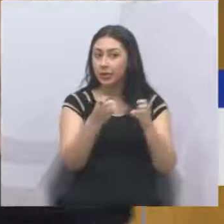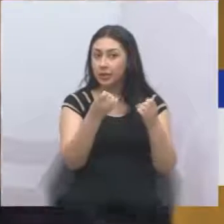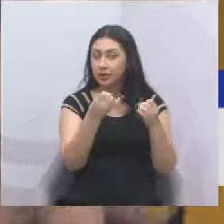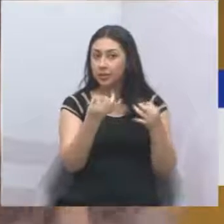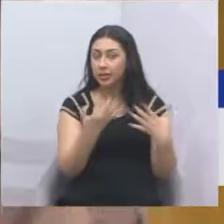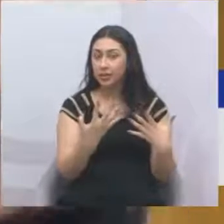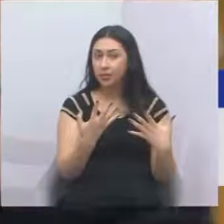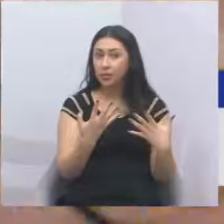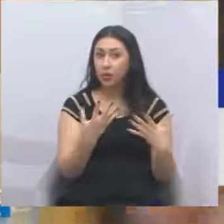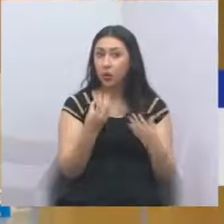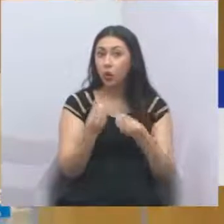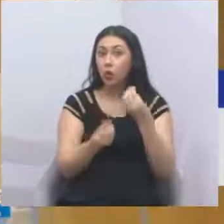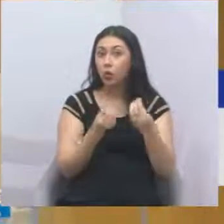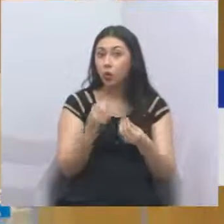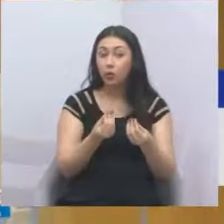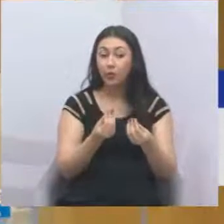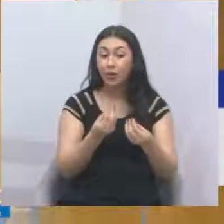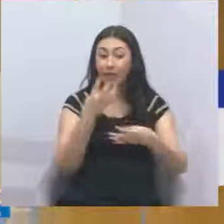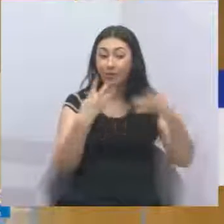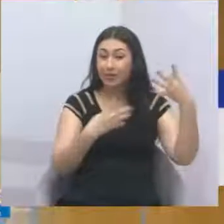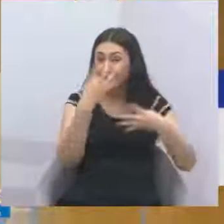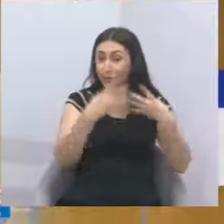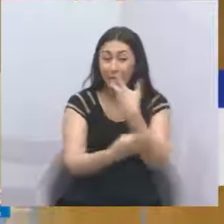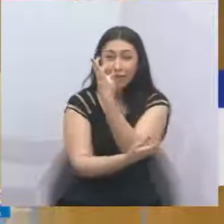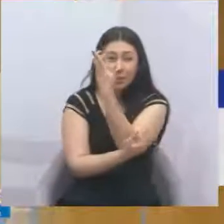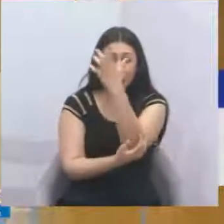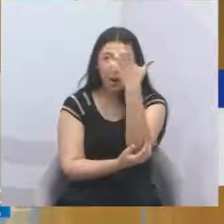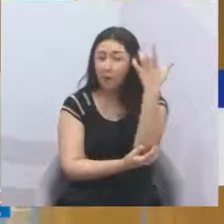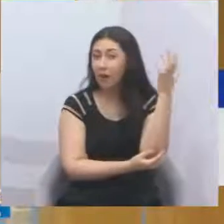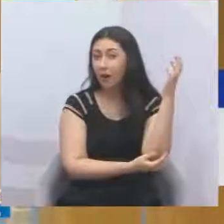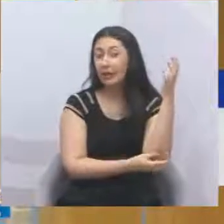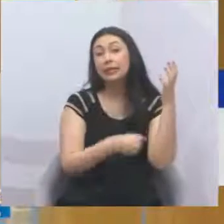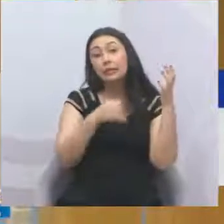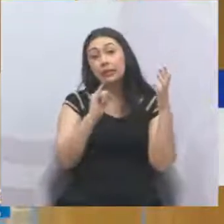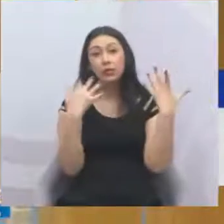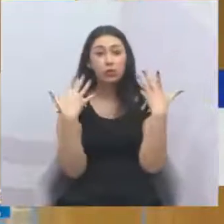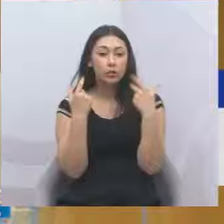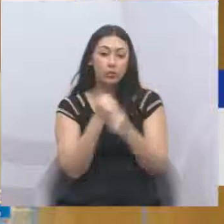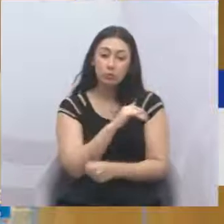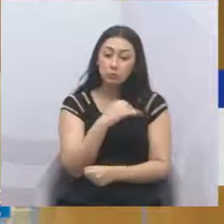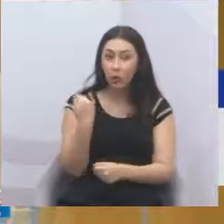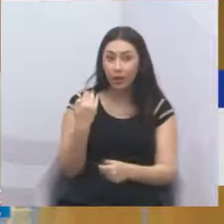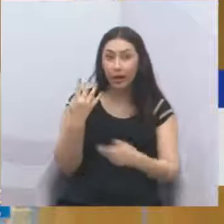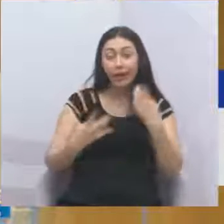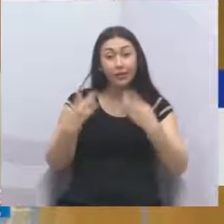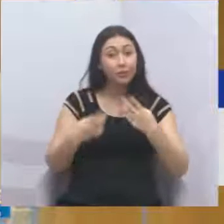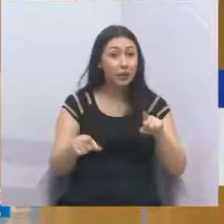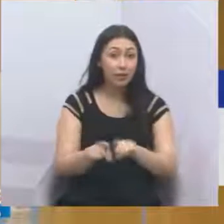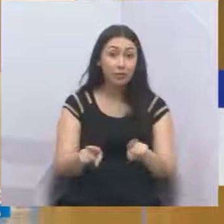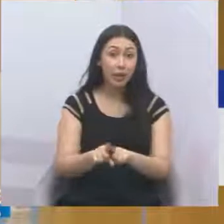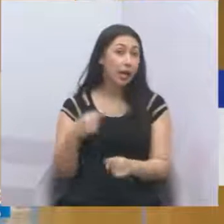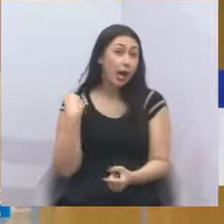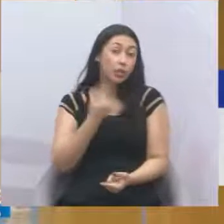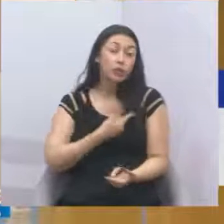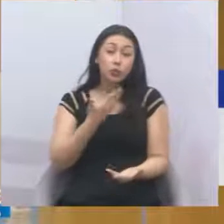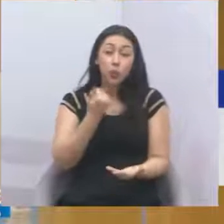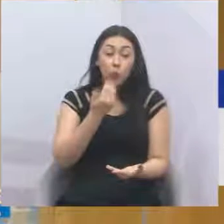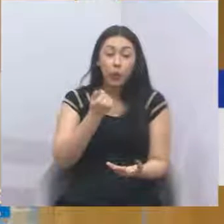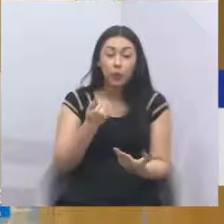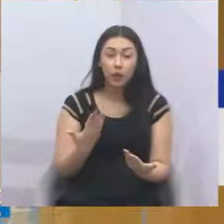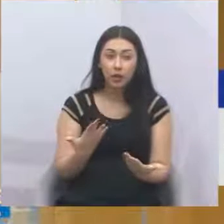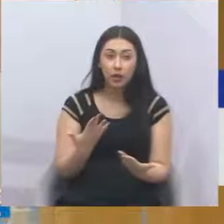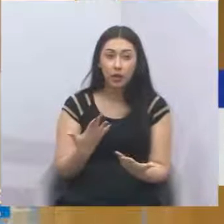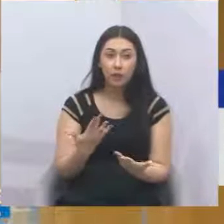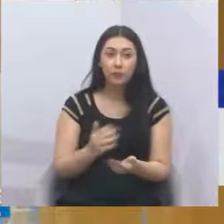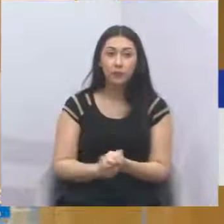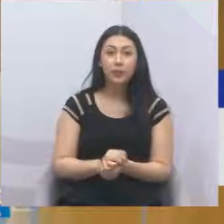uma interferência no ecossistema, na cadeia alimentar. E olha até onde nós vamos, vereador Abner. Se